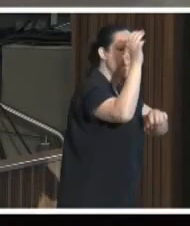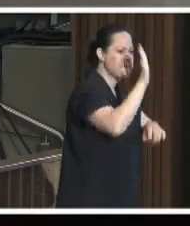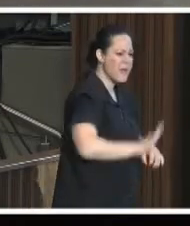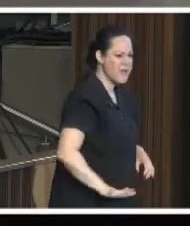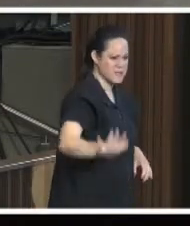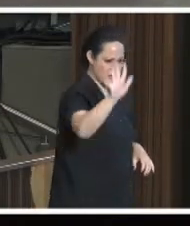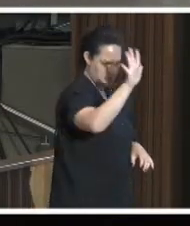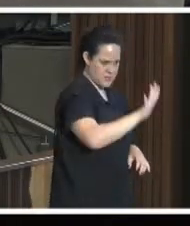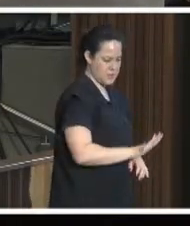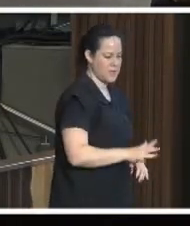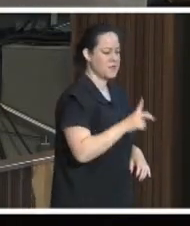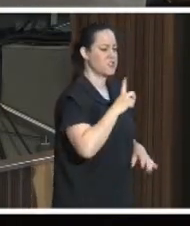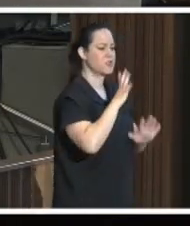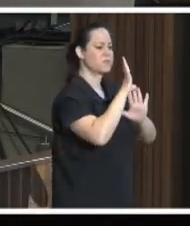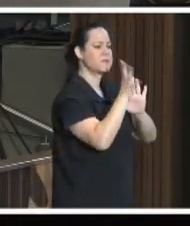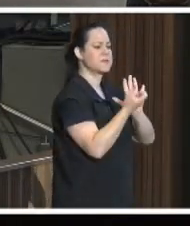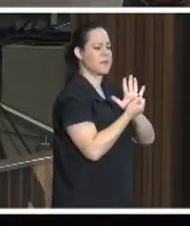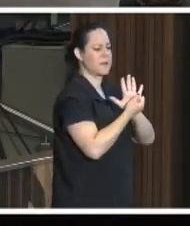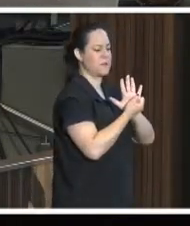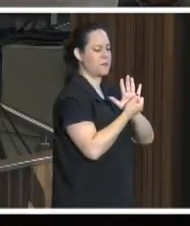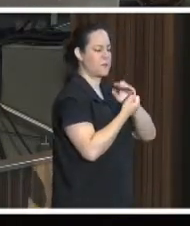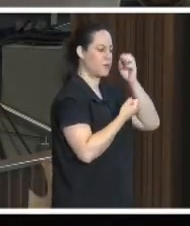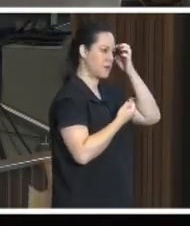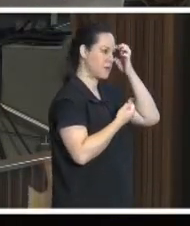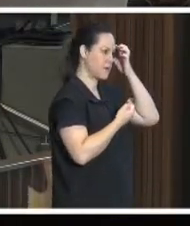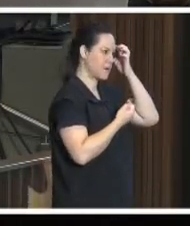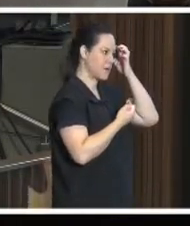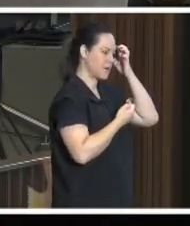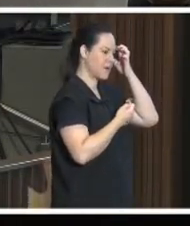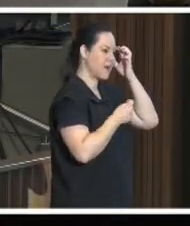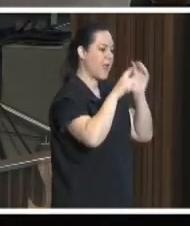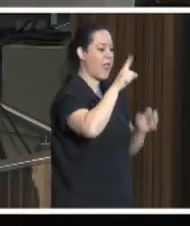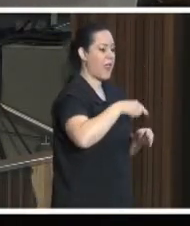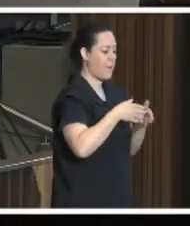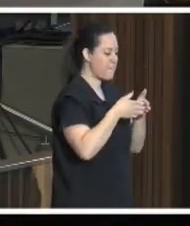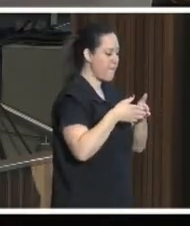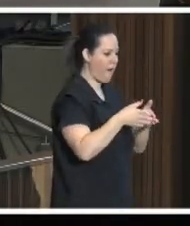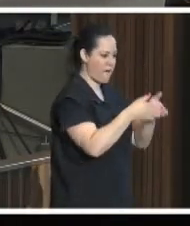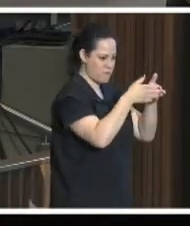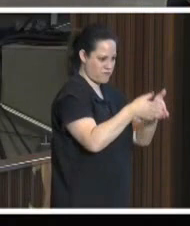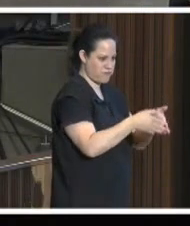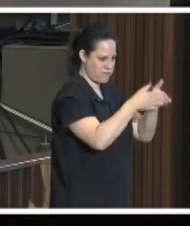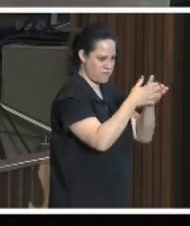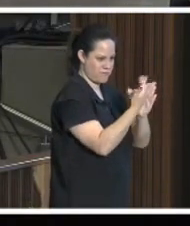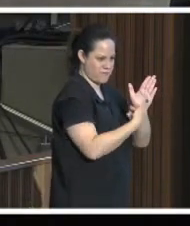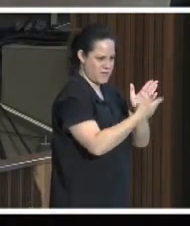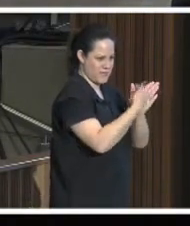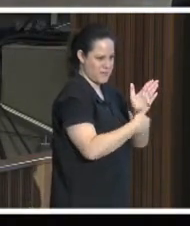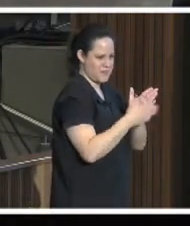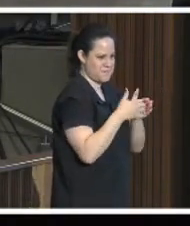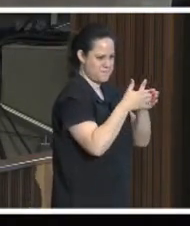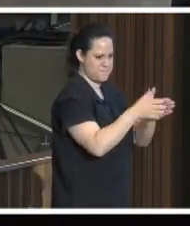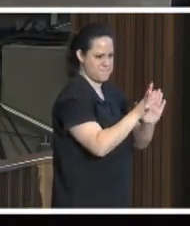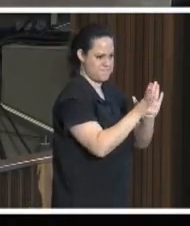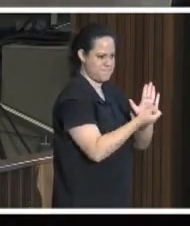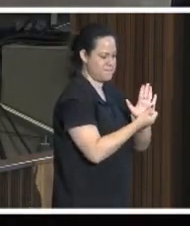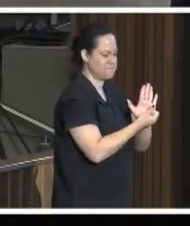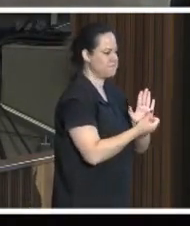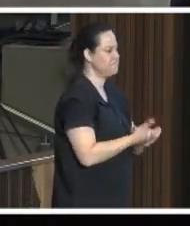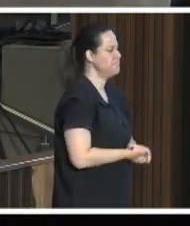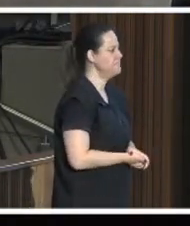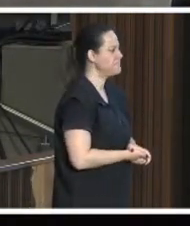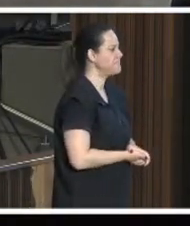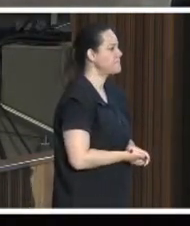o símbolo daquela campanha era um barquinho, tá? E a